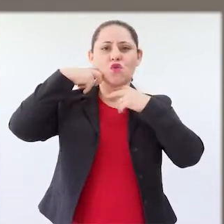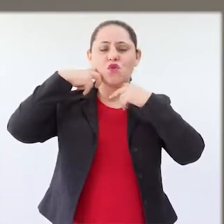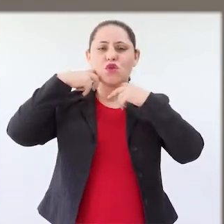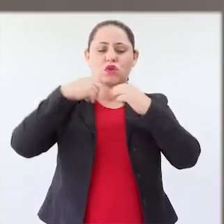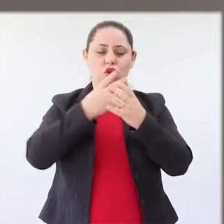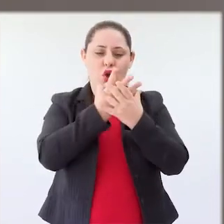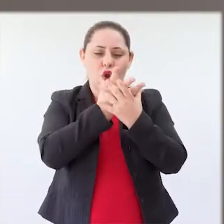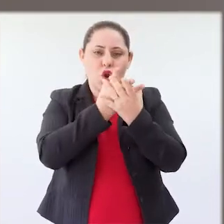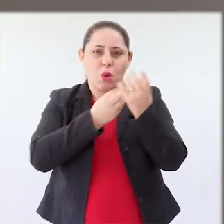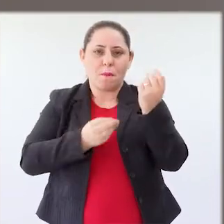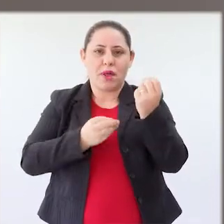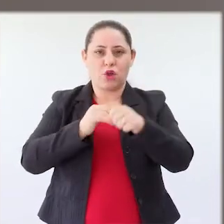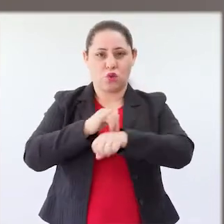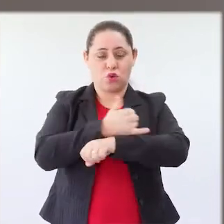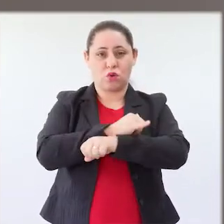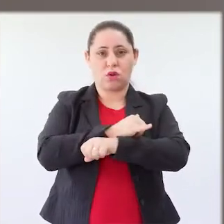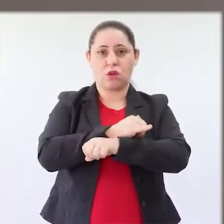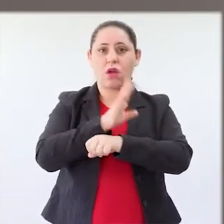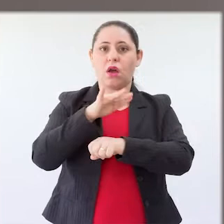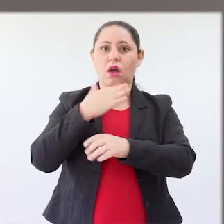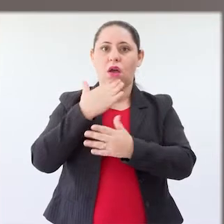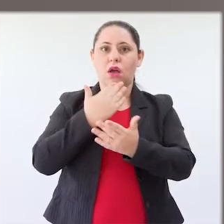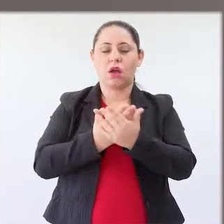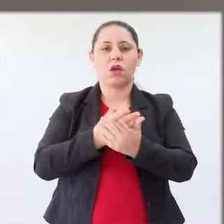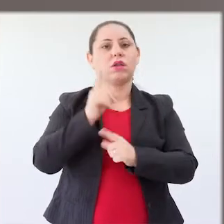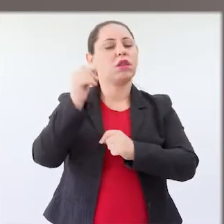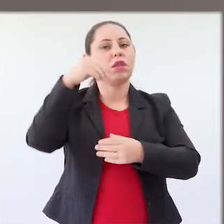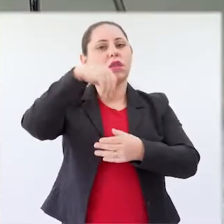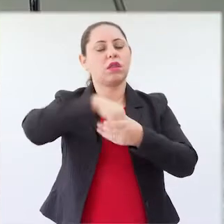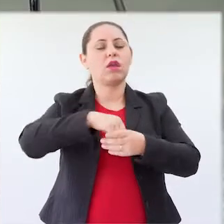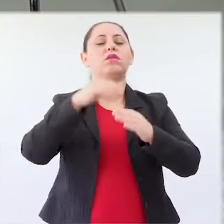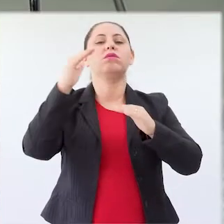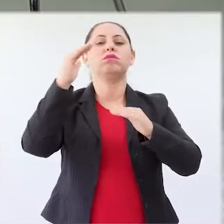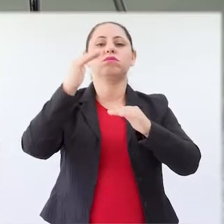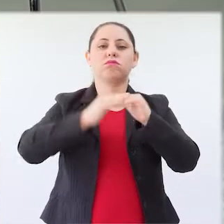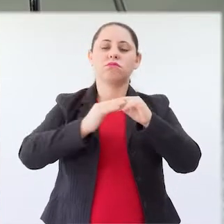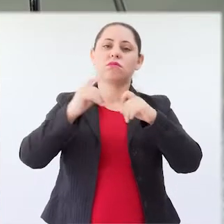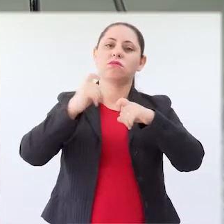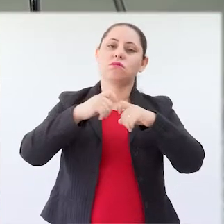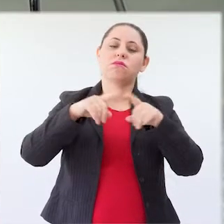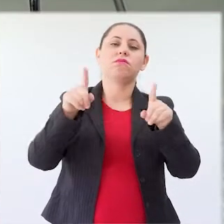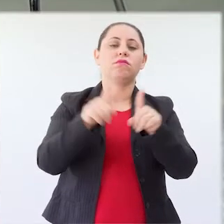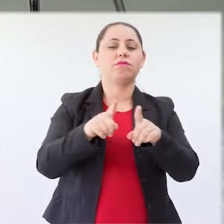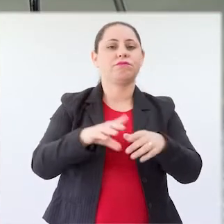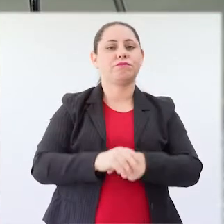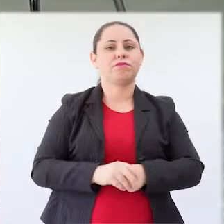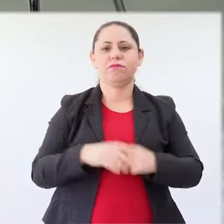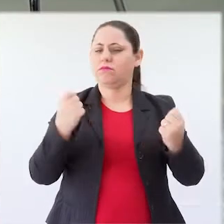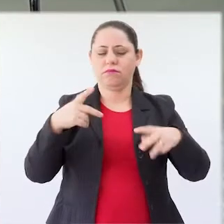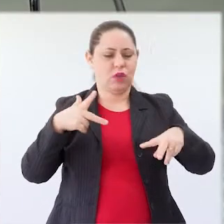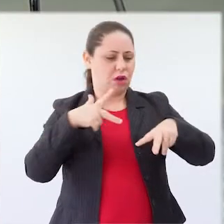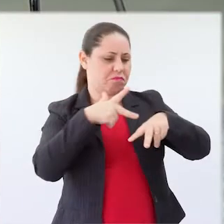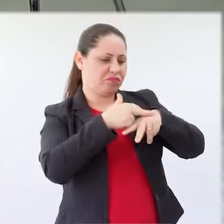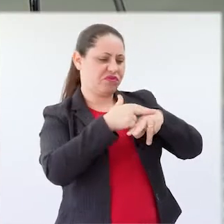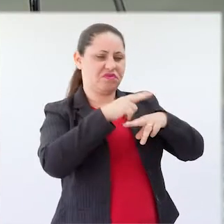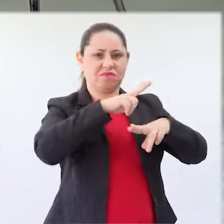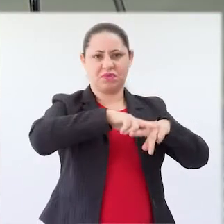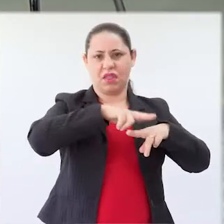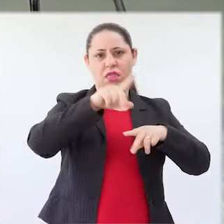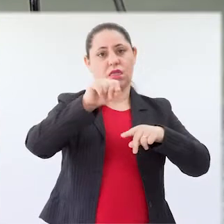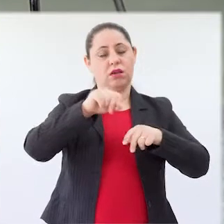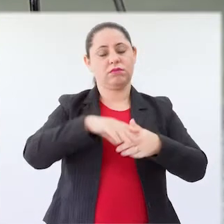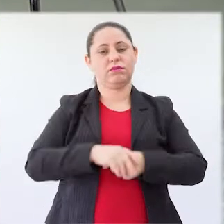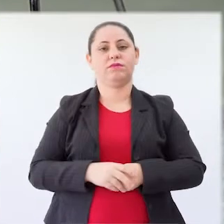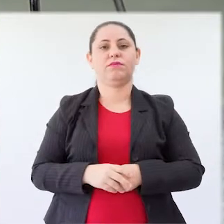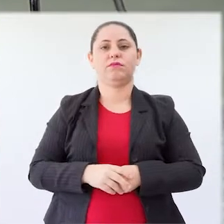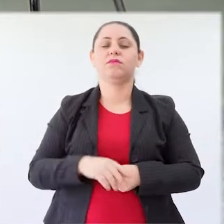né? Essa técnica é impressionante, que faz dentro do consultório médico, né? Não precisa ir para a mesa de cirurgia.